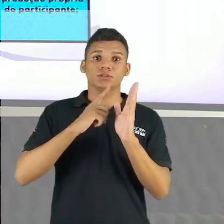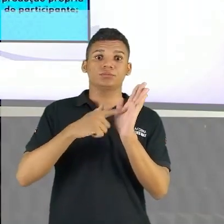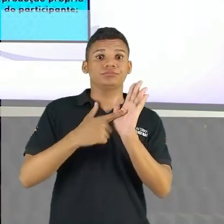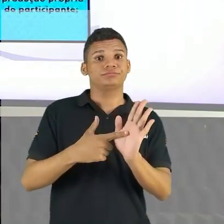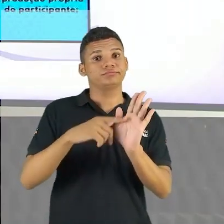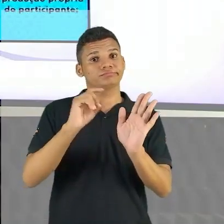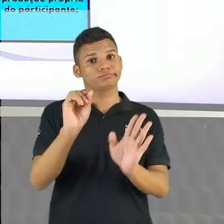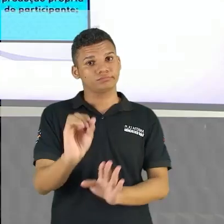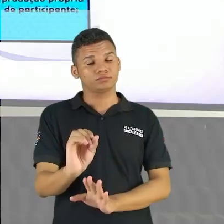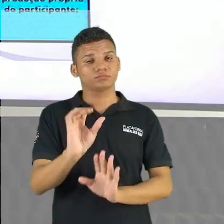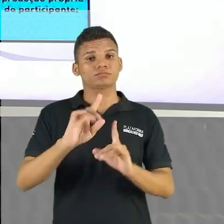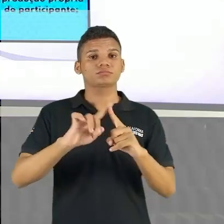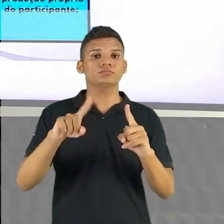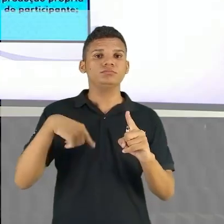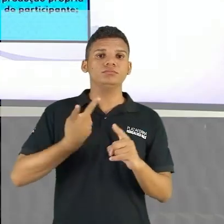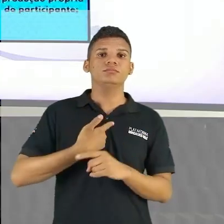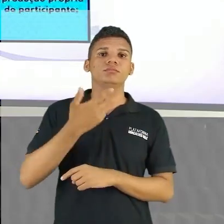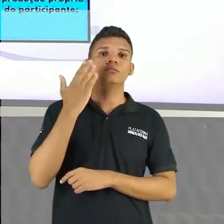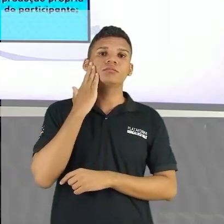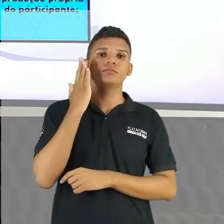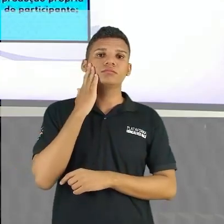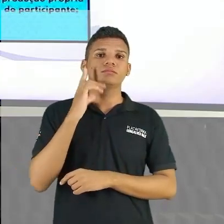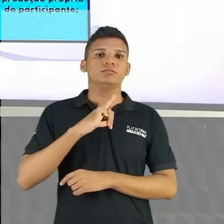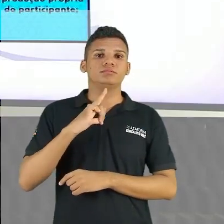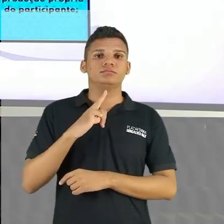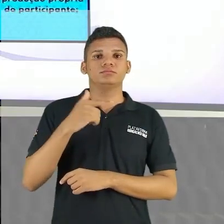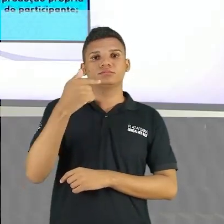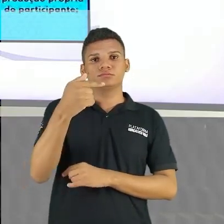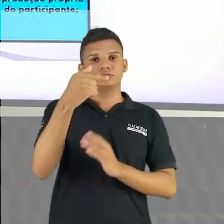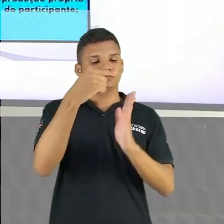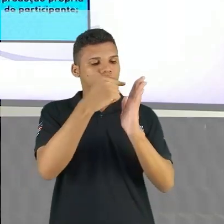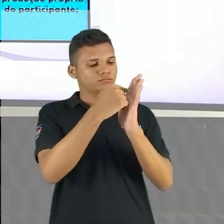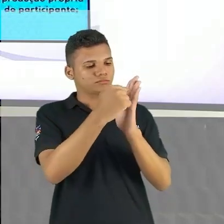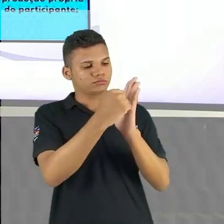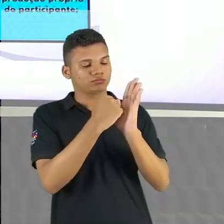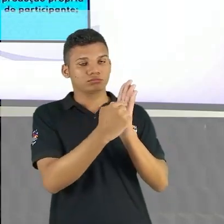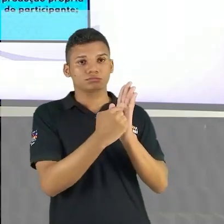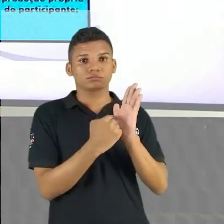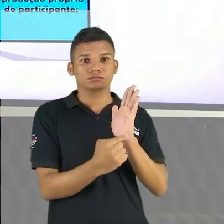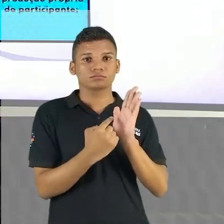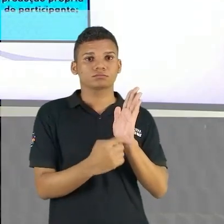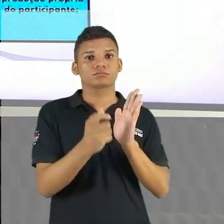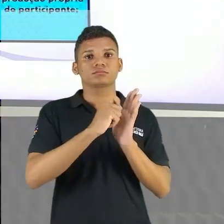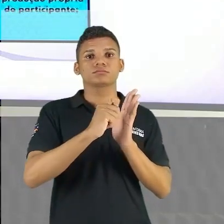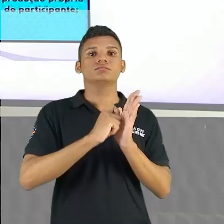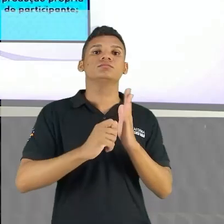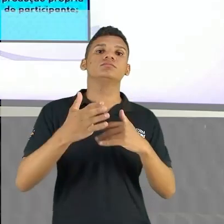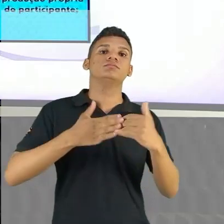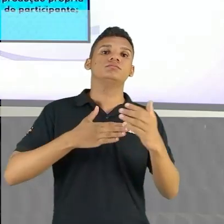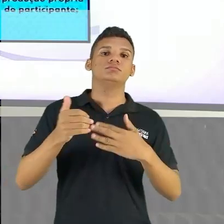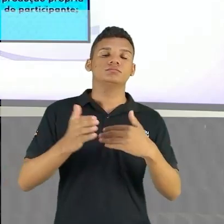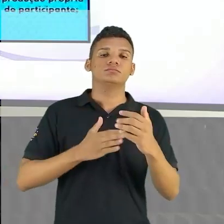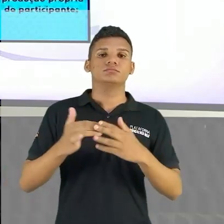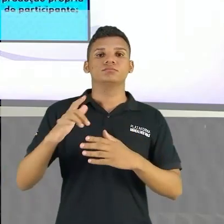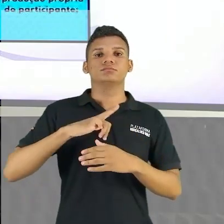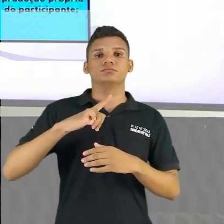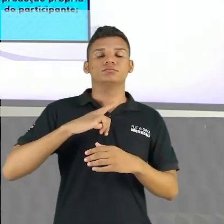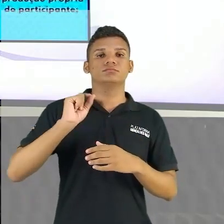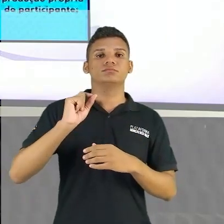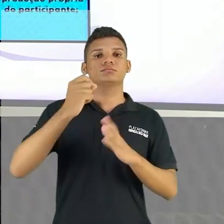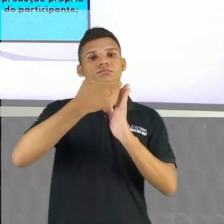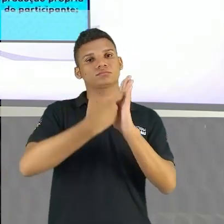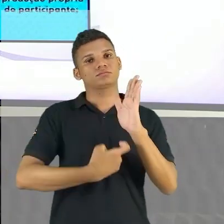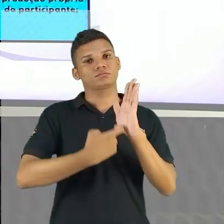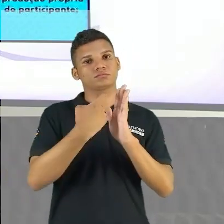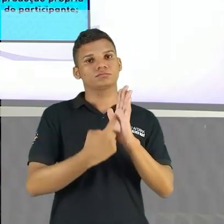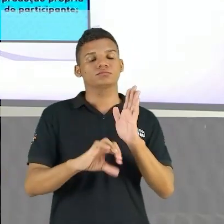zero a gente também tem a extensão de até sete linhas manuscritas Qualquer que seja ali o conteúdo ou a